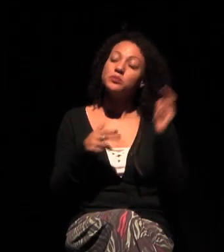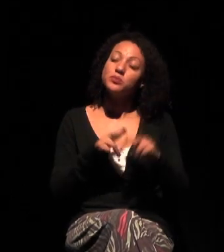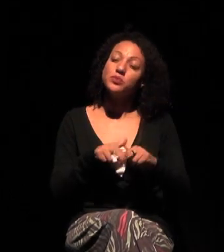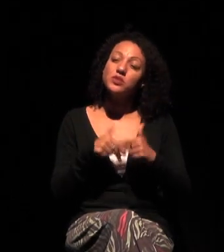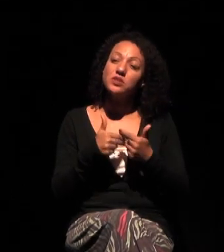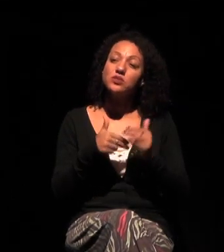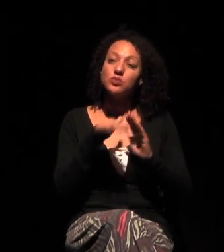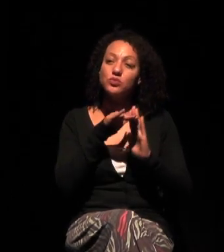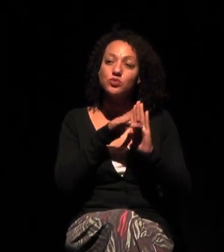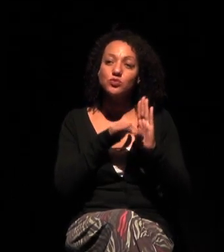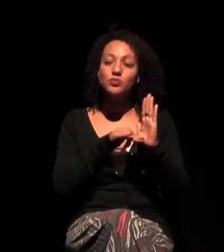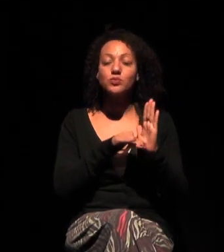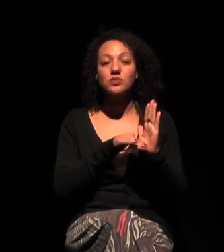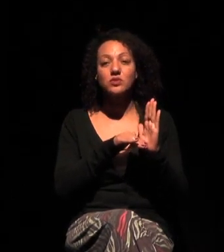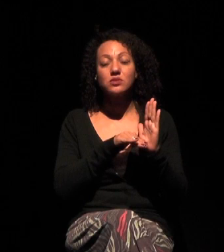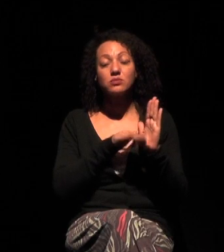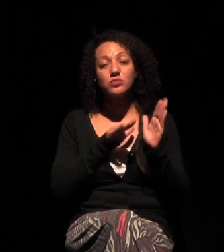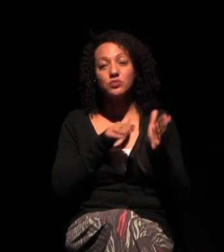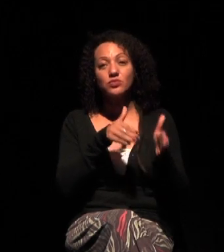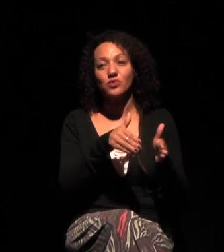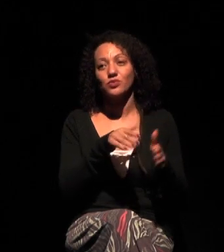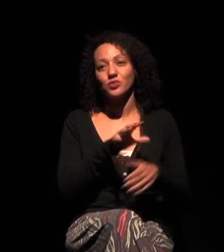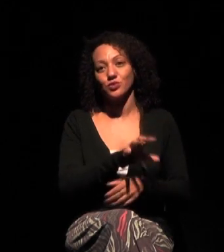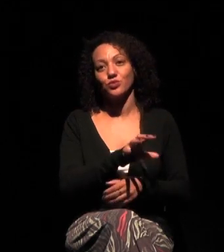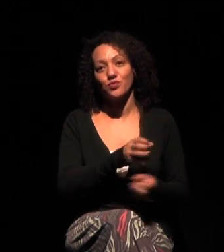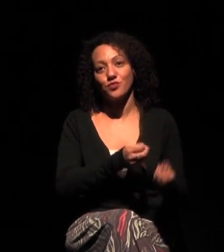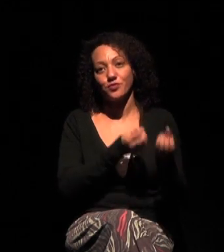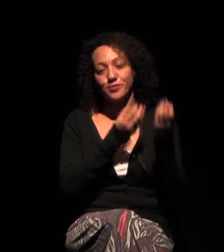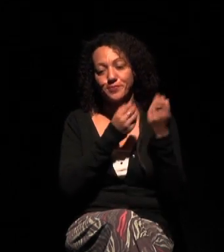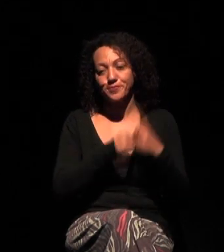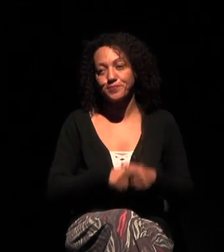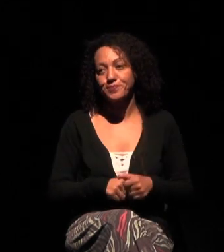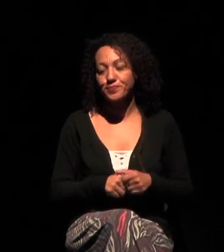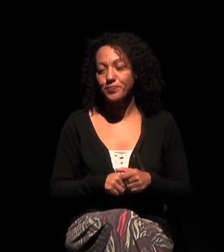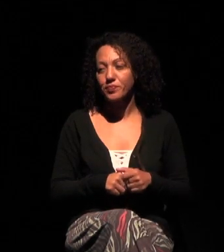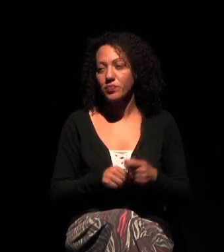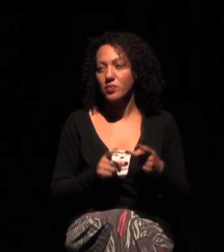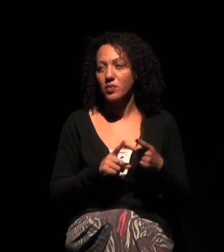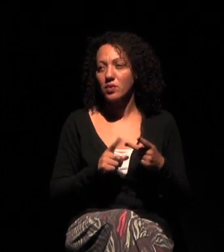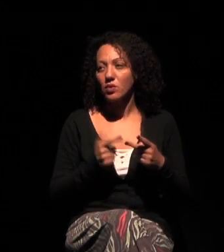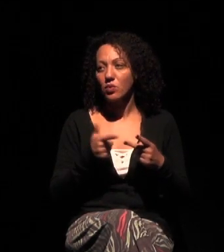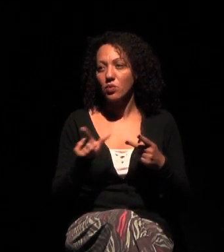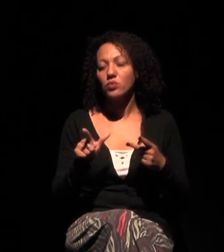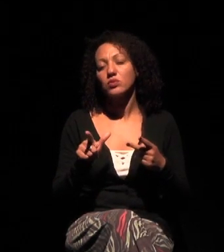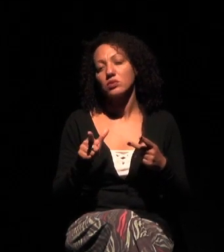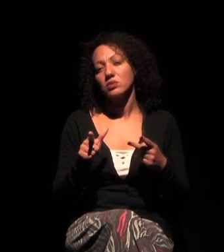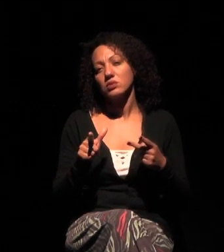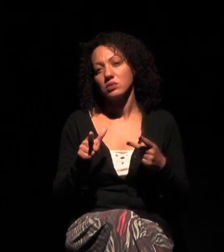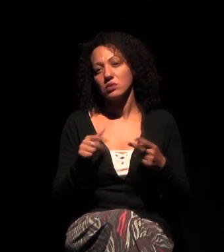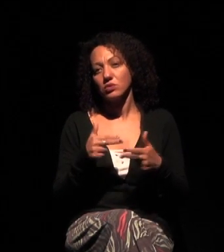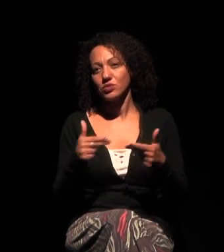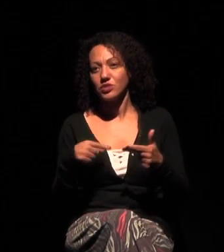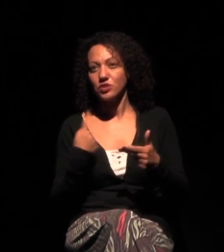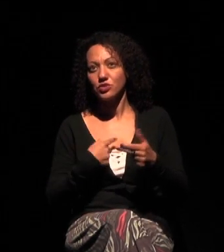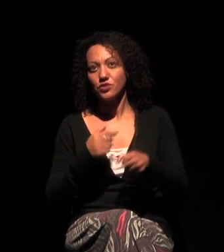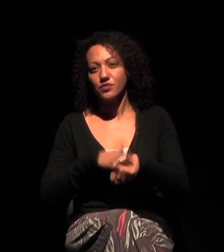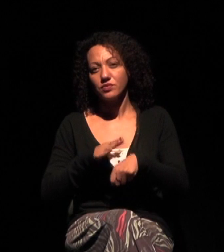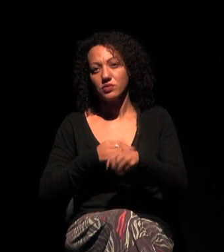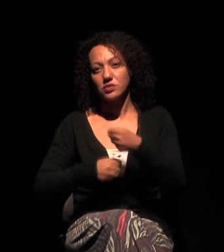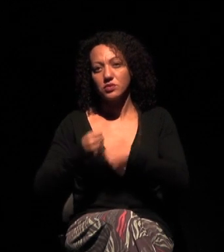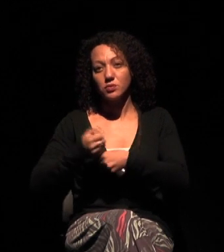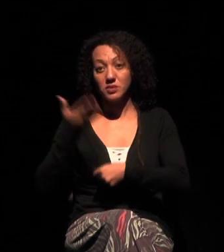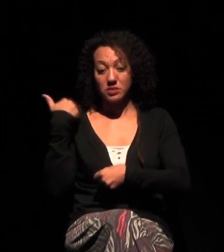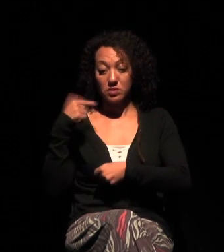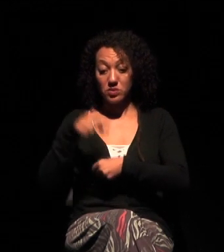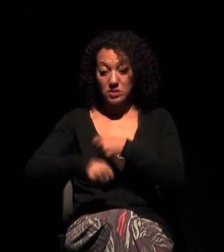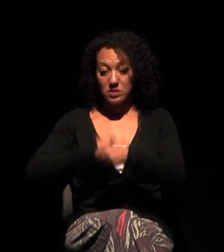este programa servem acima tudo para para isso é um outra modalidade que estamos aqui aprendemos no ano passado e vamos repetir